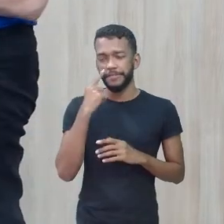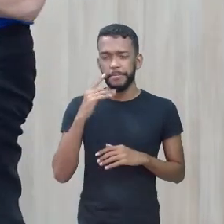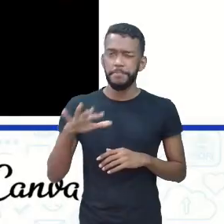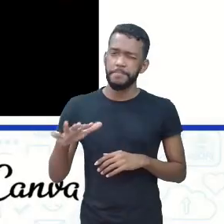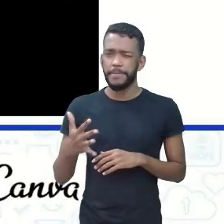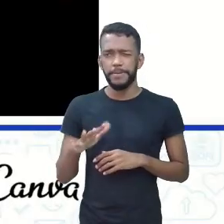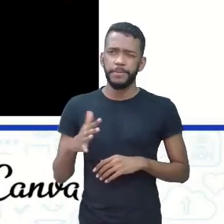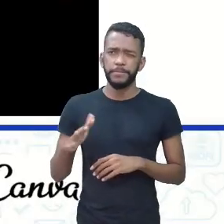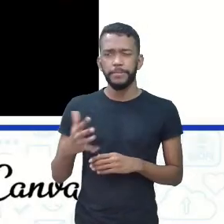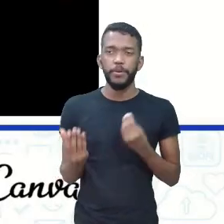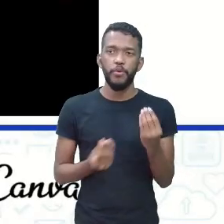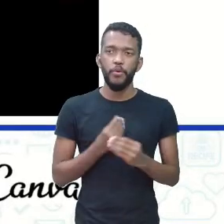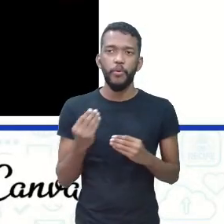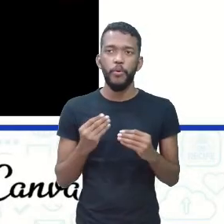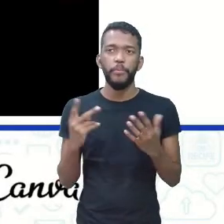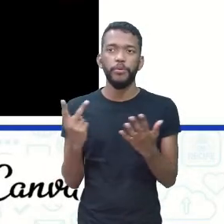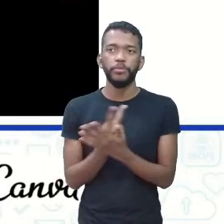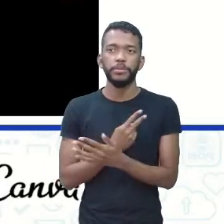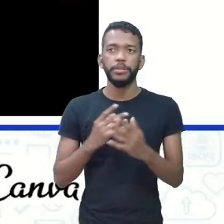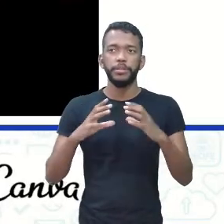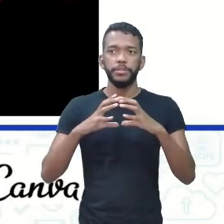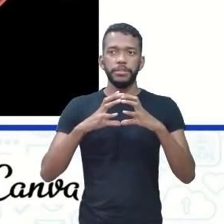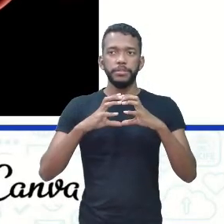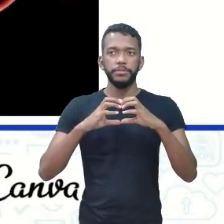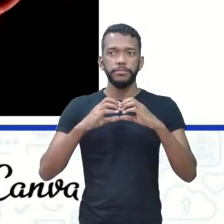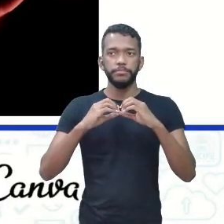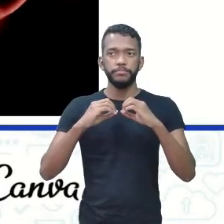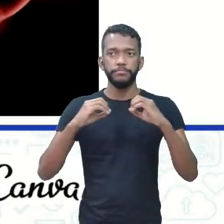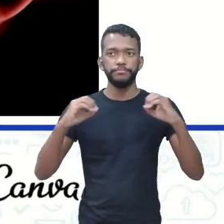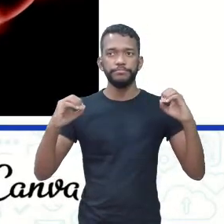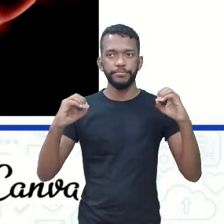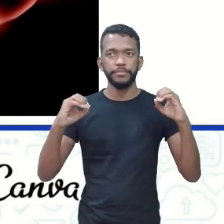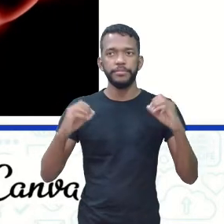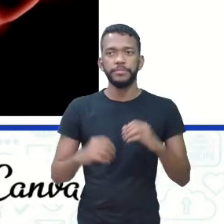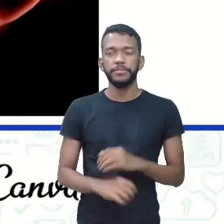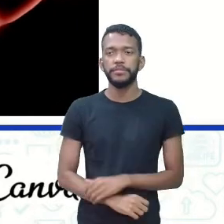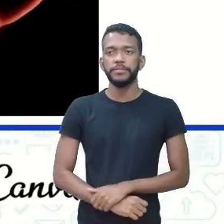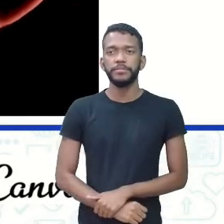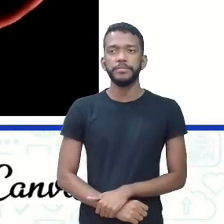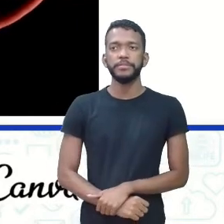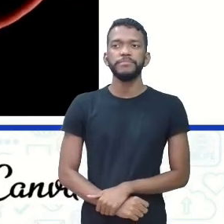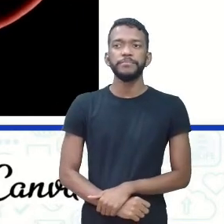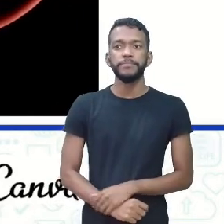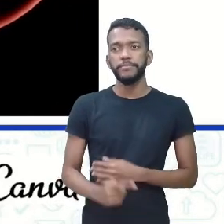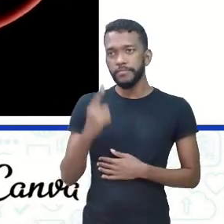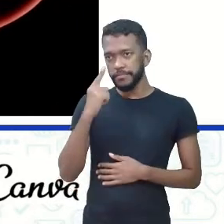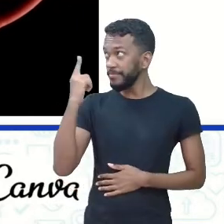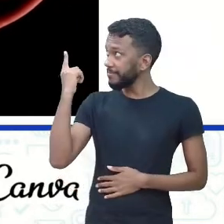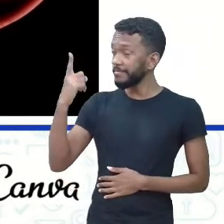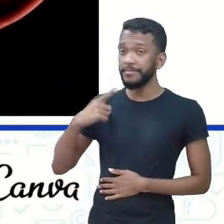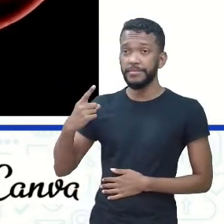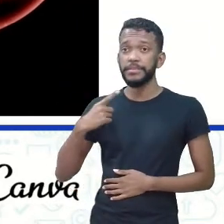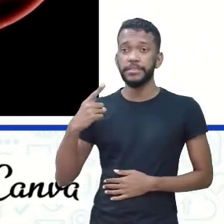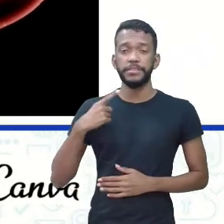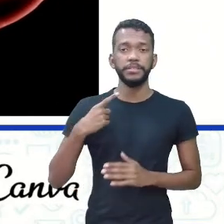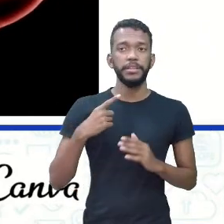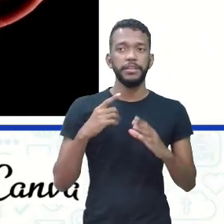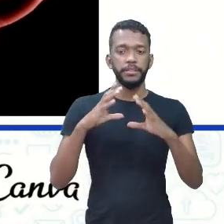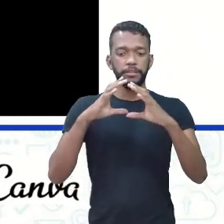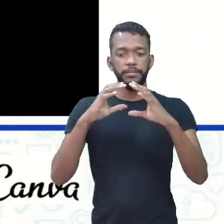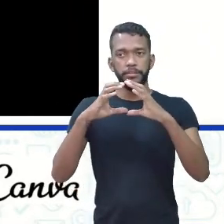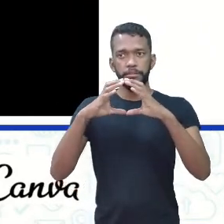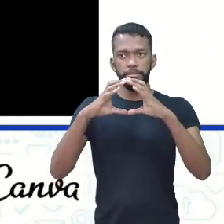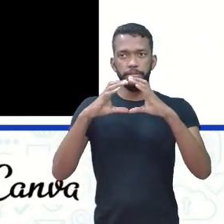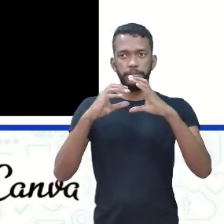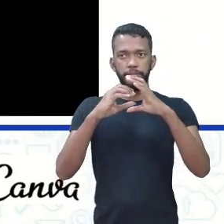ou menos como acontece essa divisão celular. Então, ele divide o núcleo e vai